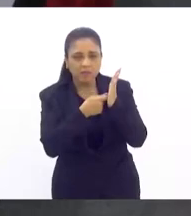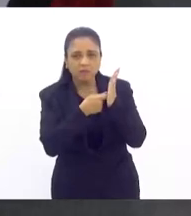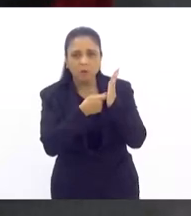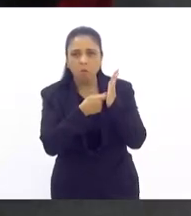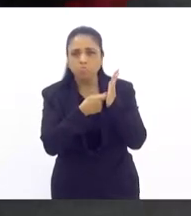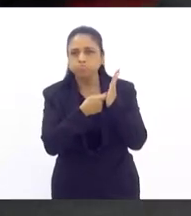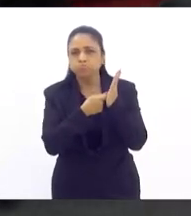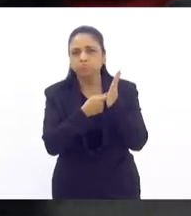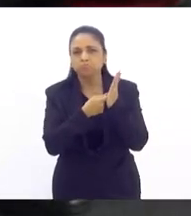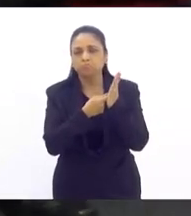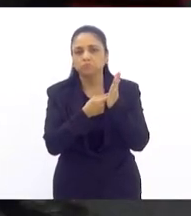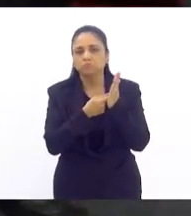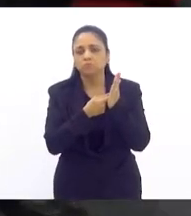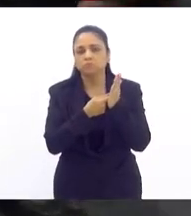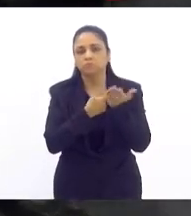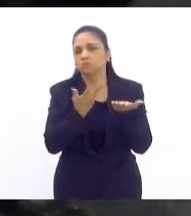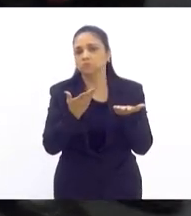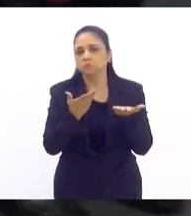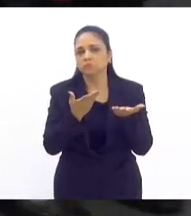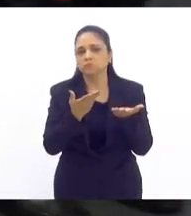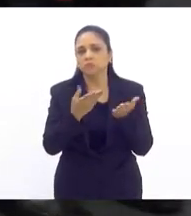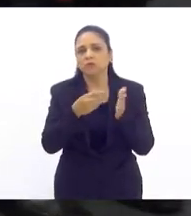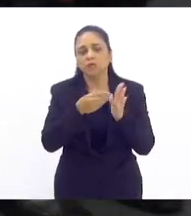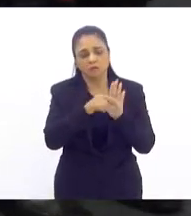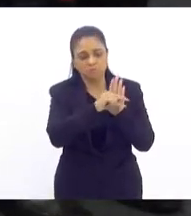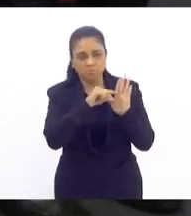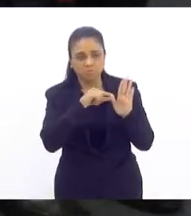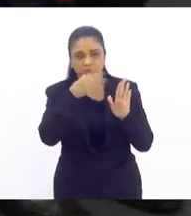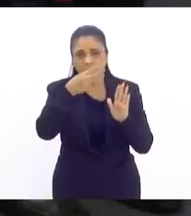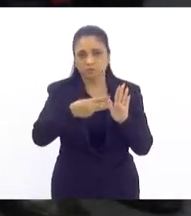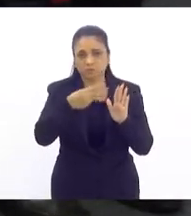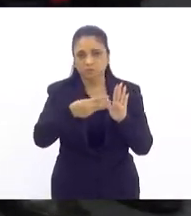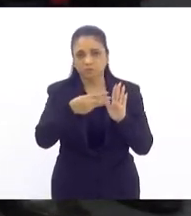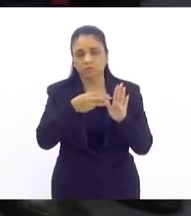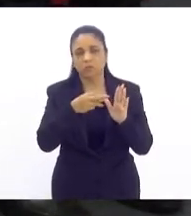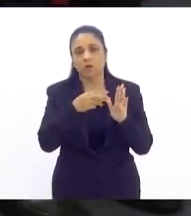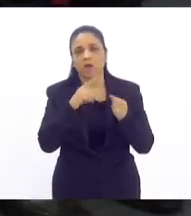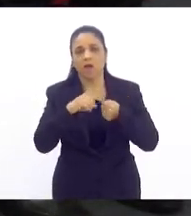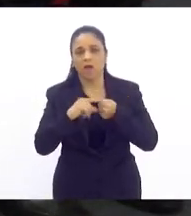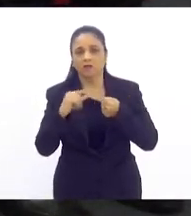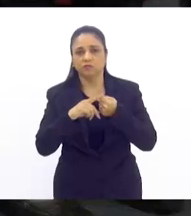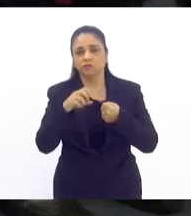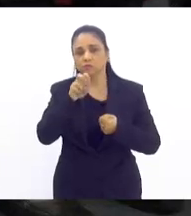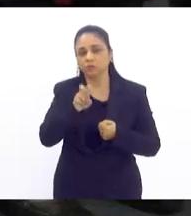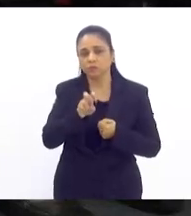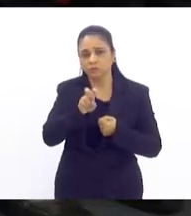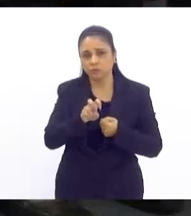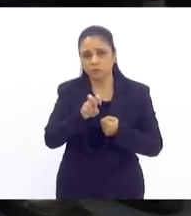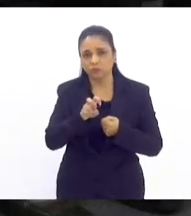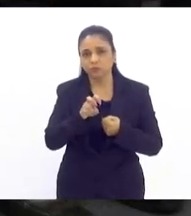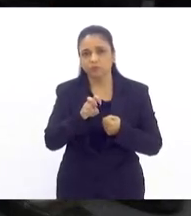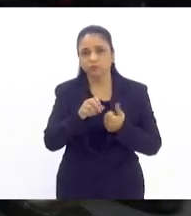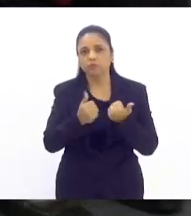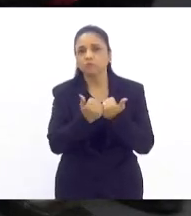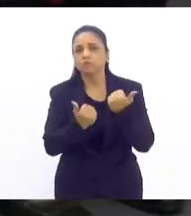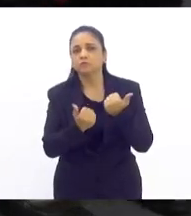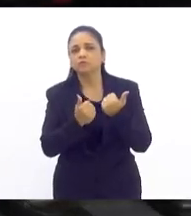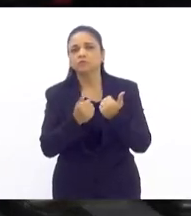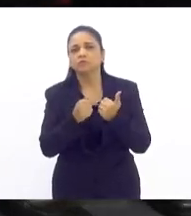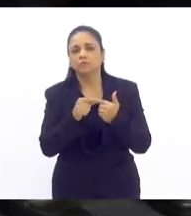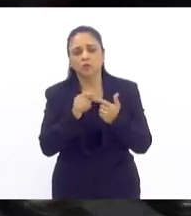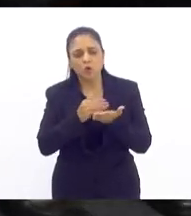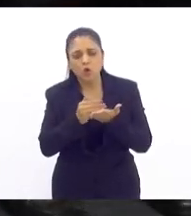para parágrafo terceiro do artigo quinto do seu substitutivo só o